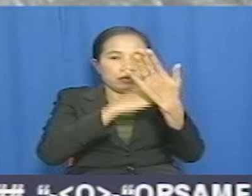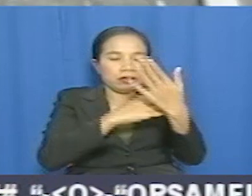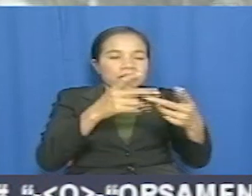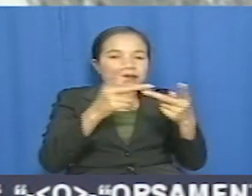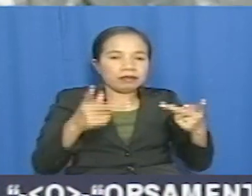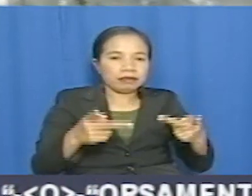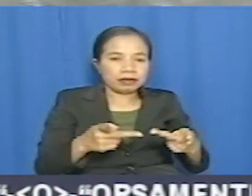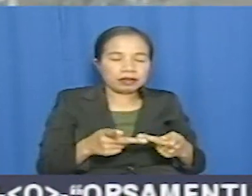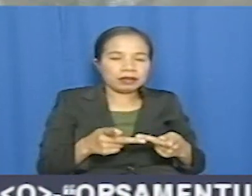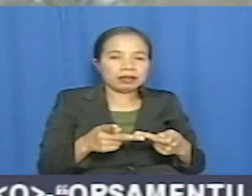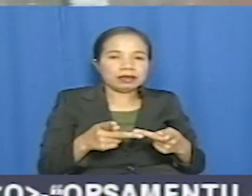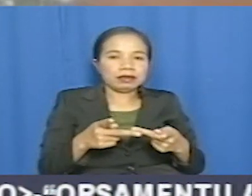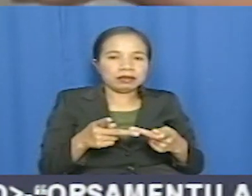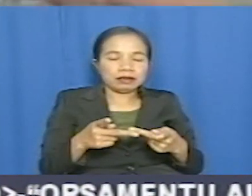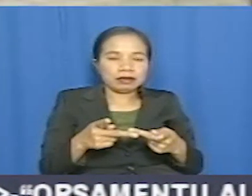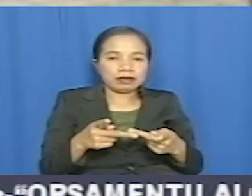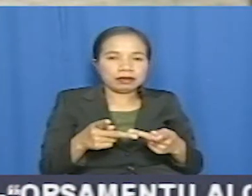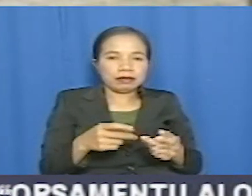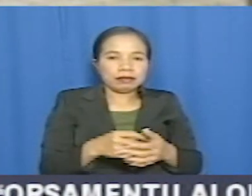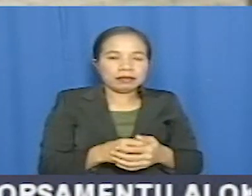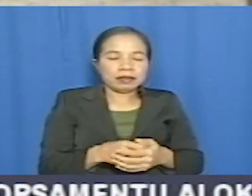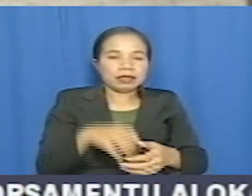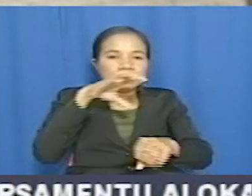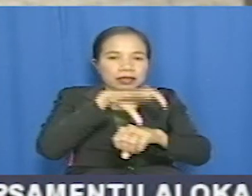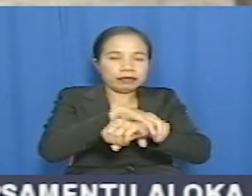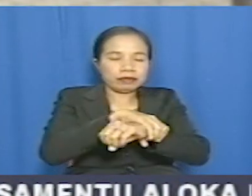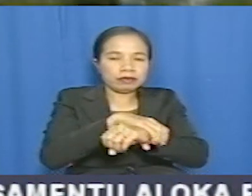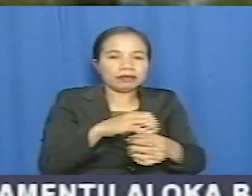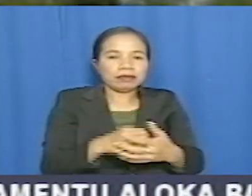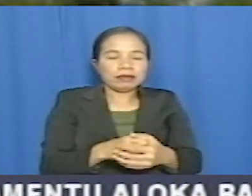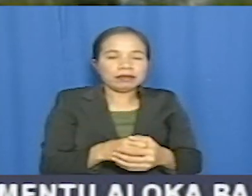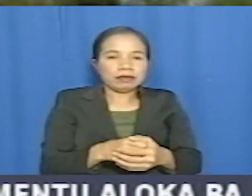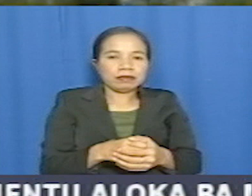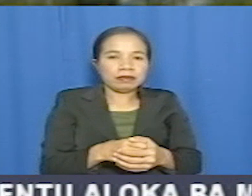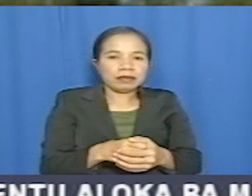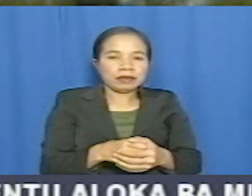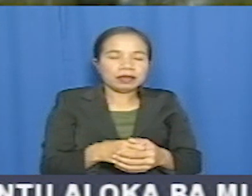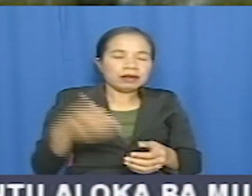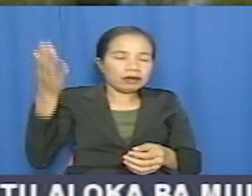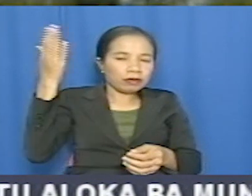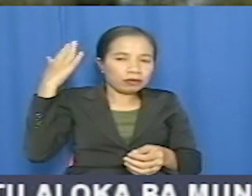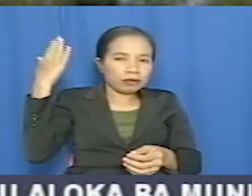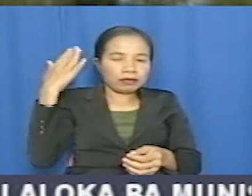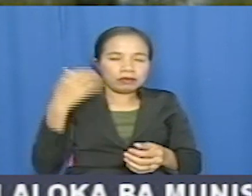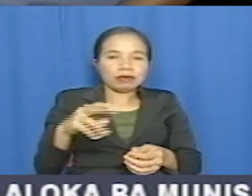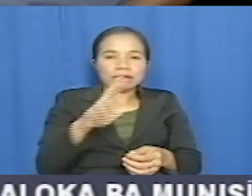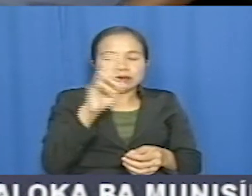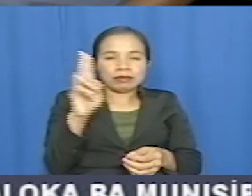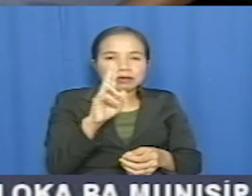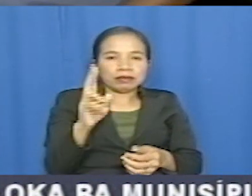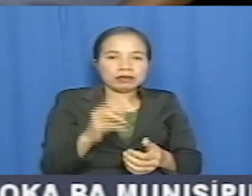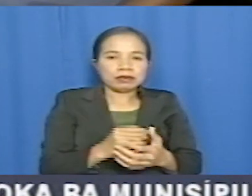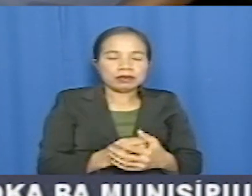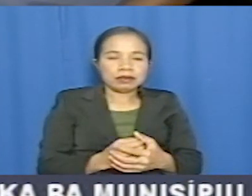fatin ida ne bema ka nia captura akumulasaun ba mina nene ne uluk liu usa teknologi na